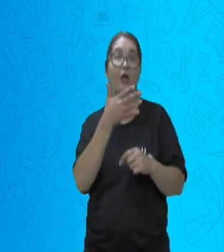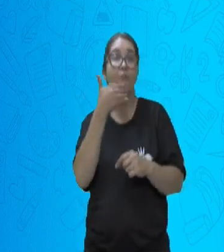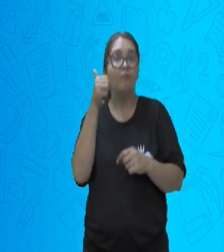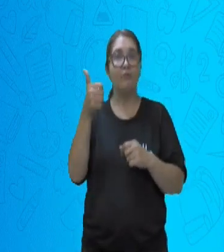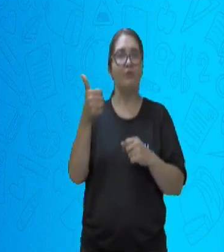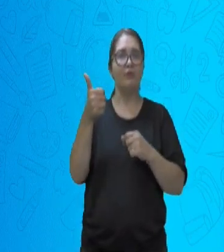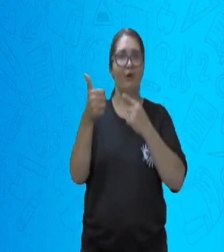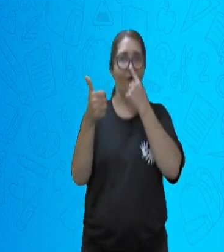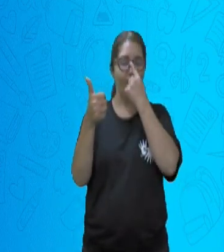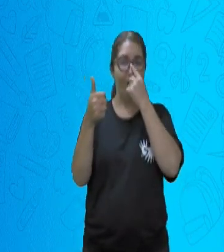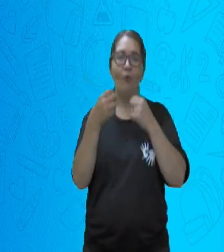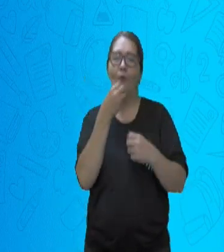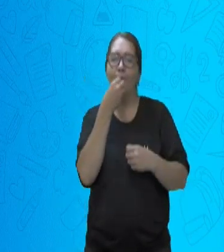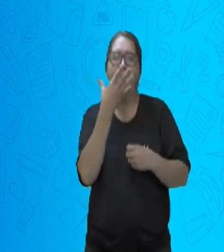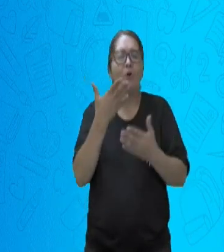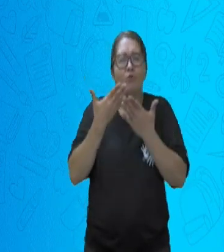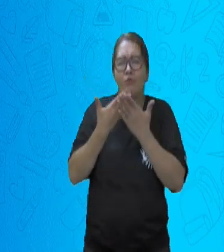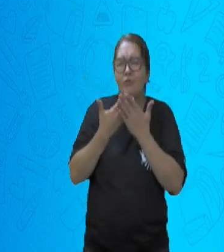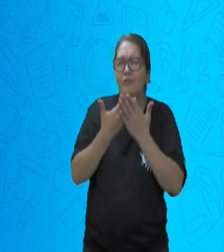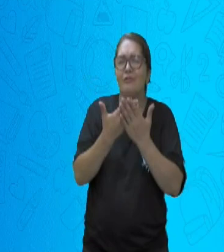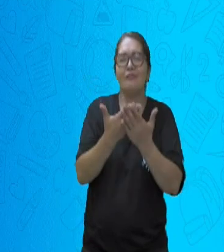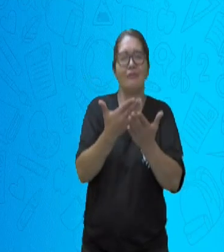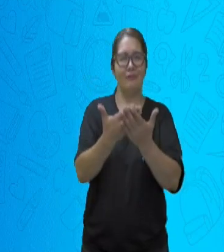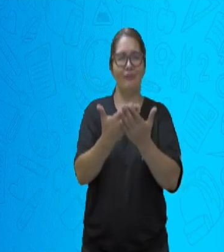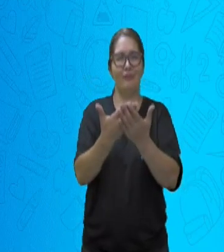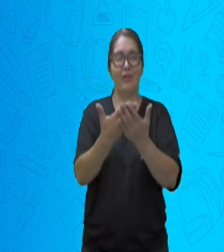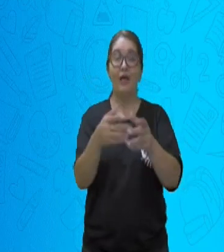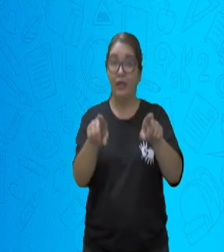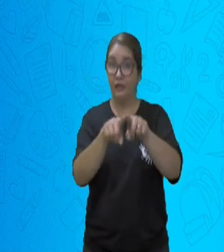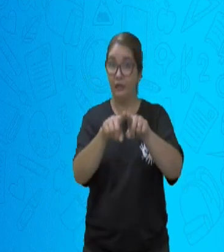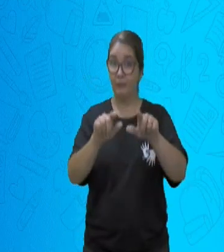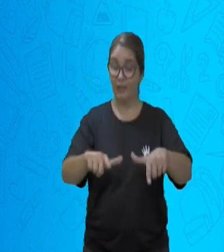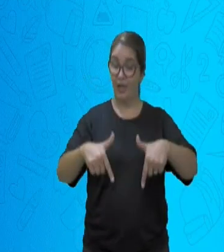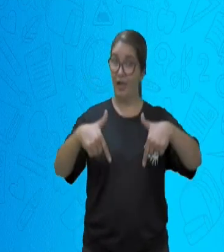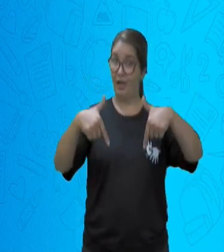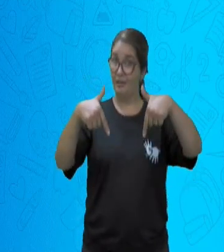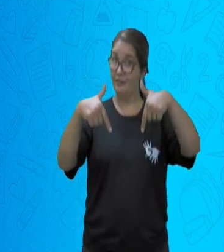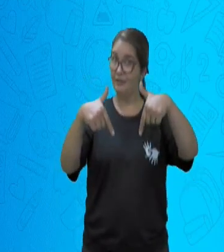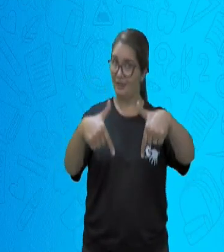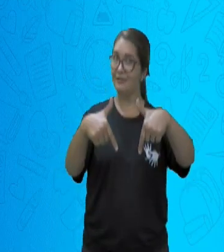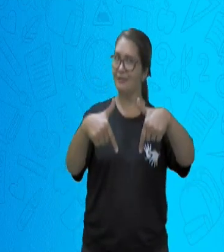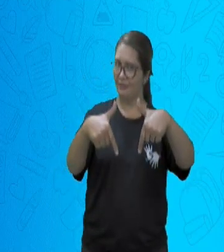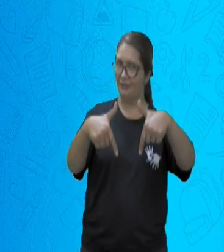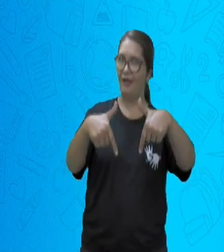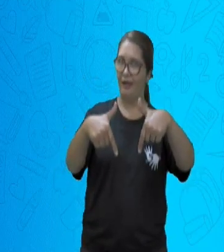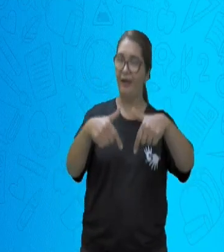todos vocês um bom trabalho. E para acessar a nossa plataforma